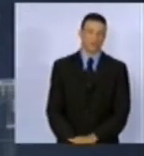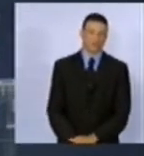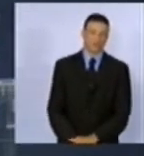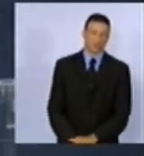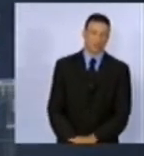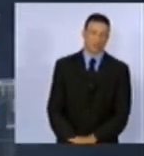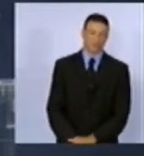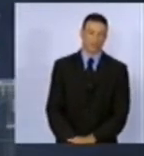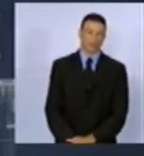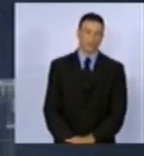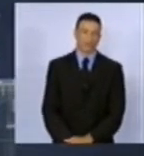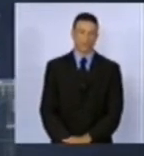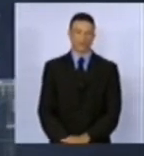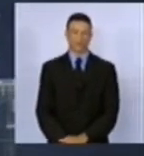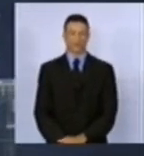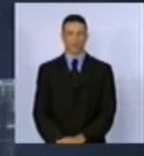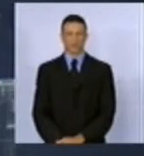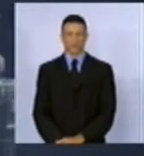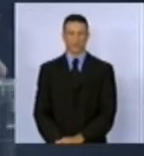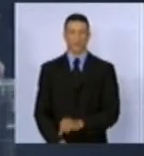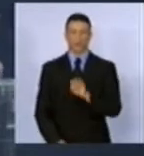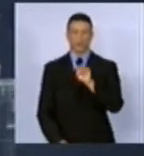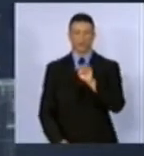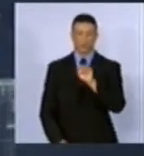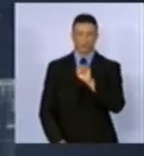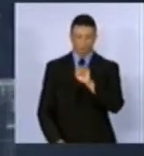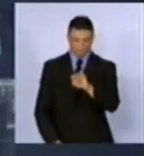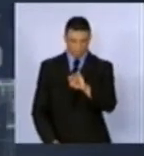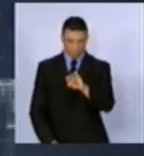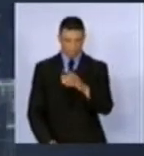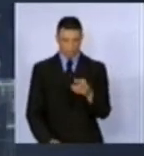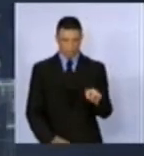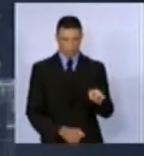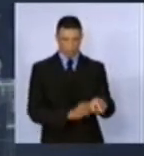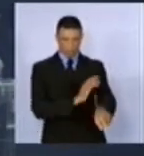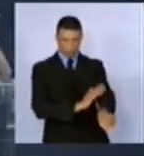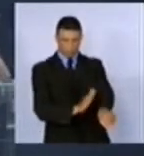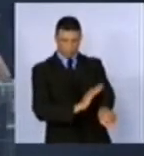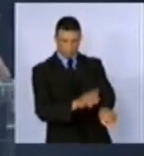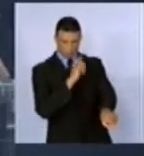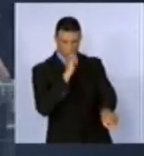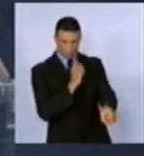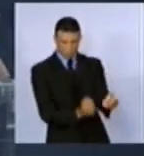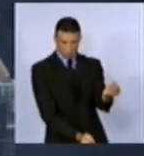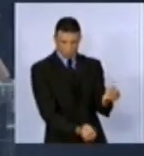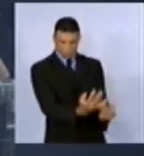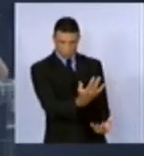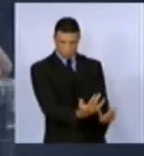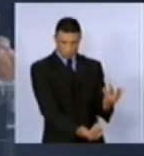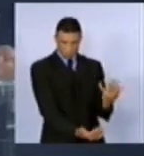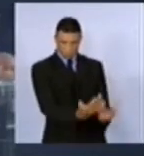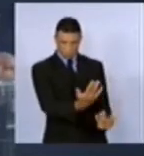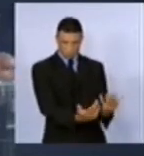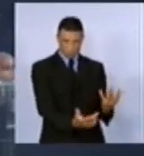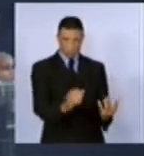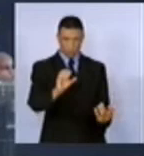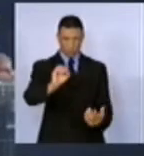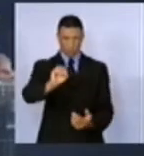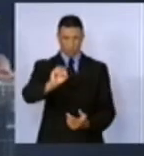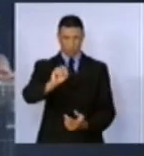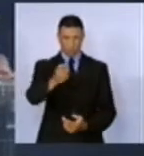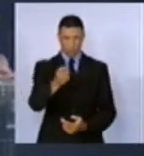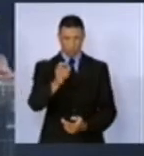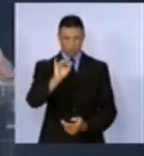se a matéria for queimada e bem queimada com bastante oxigênio ele